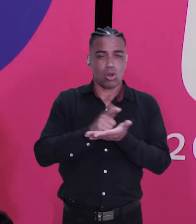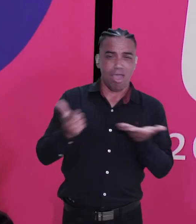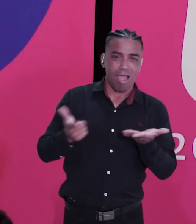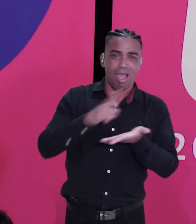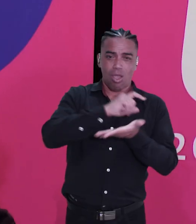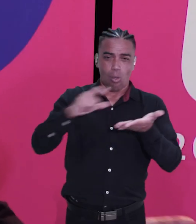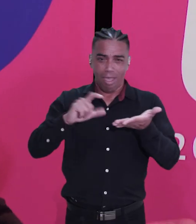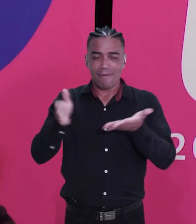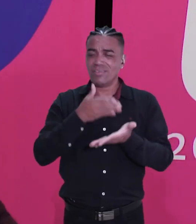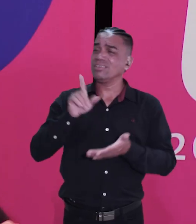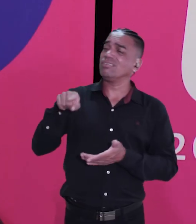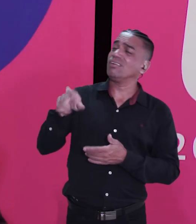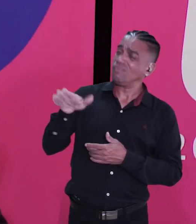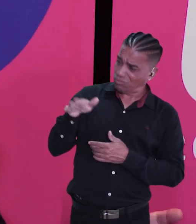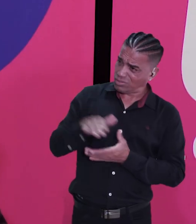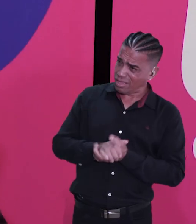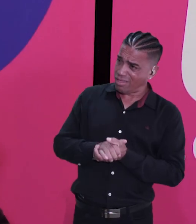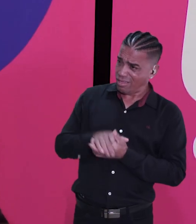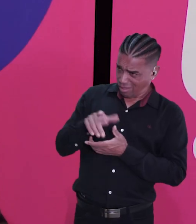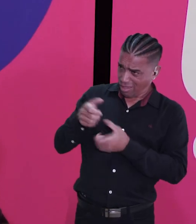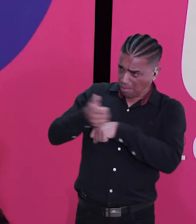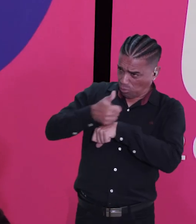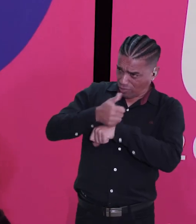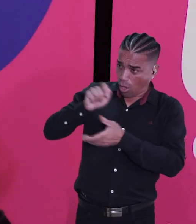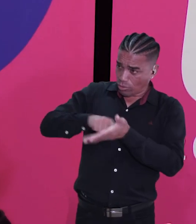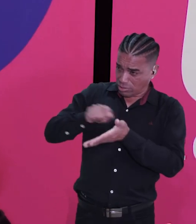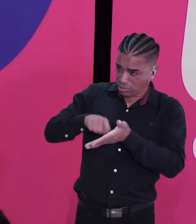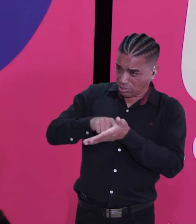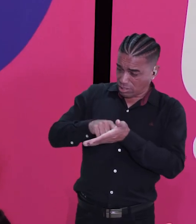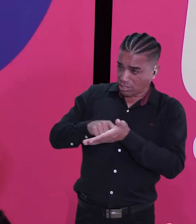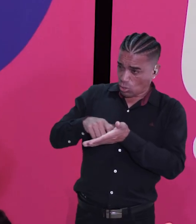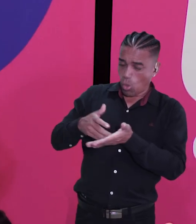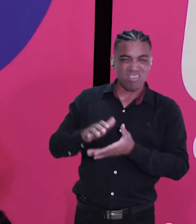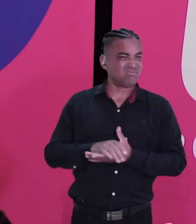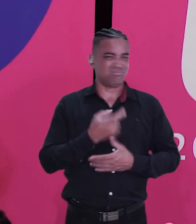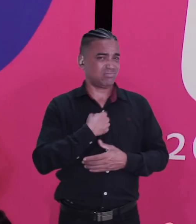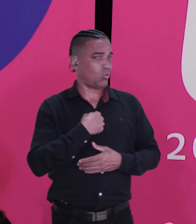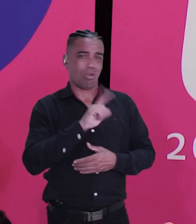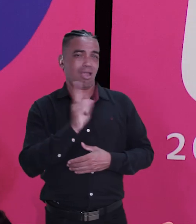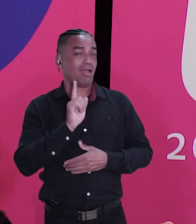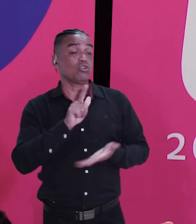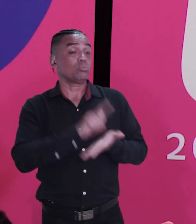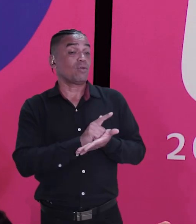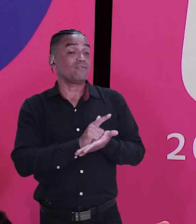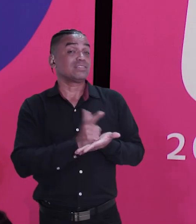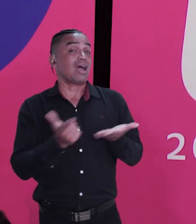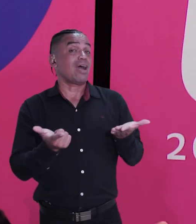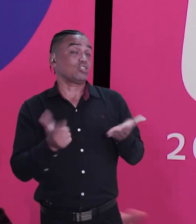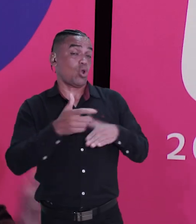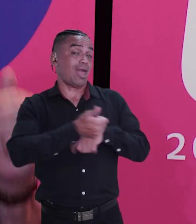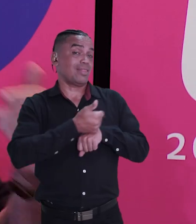revista, né? E aí alguns me perguntaram: e aí, você se considera escritor? Não, eu me considero jornalista pelo